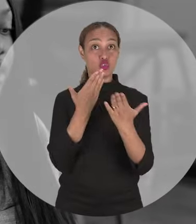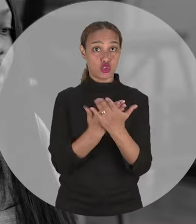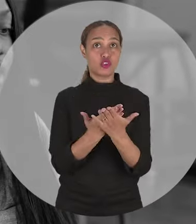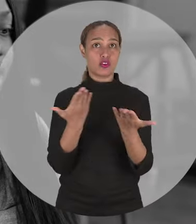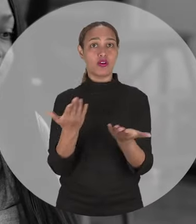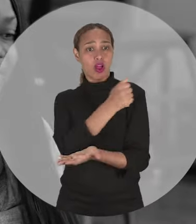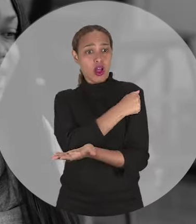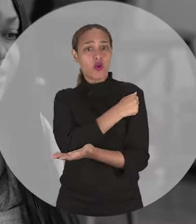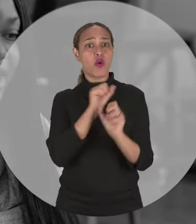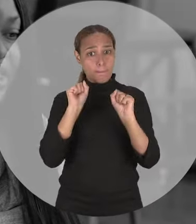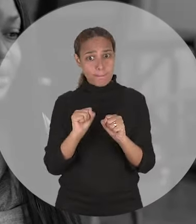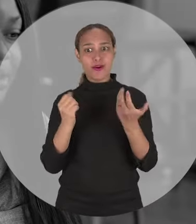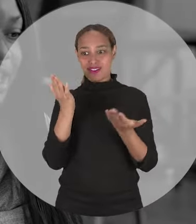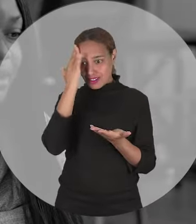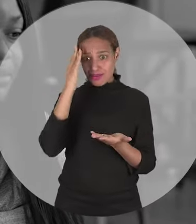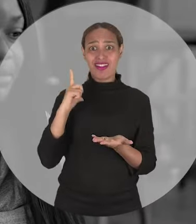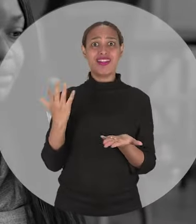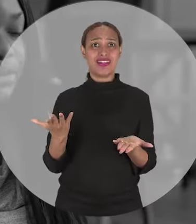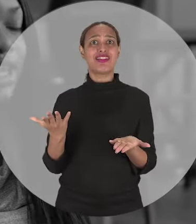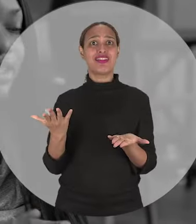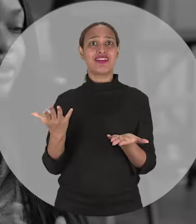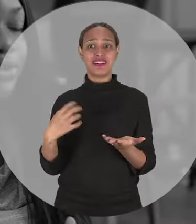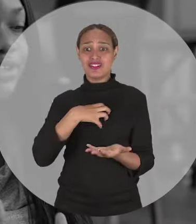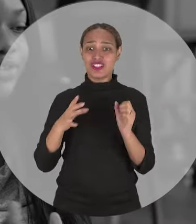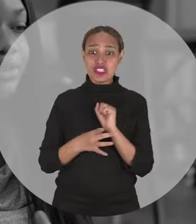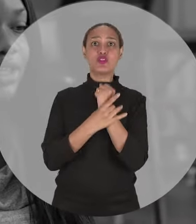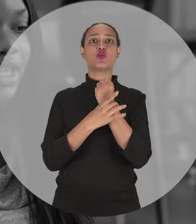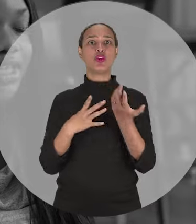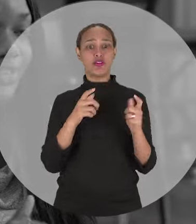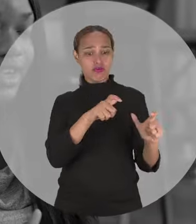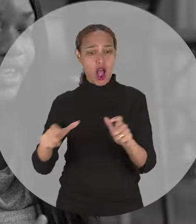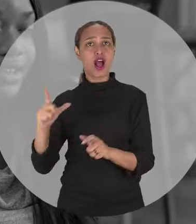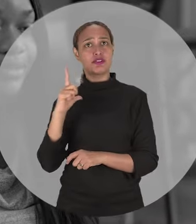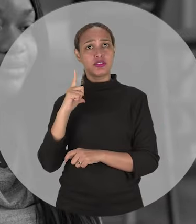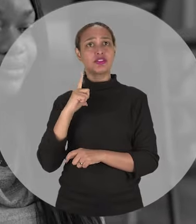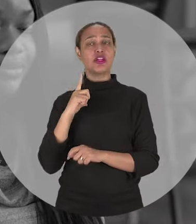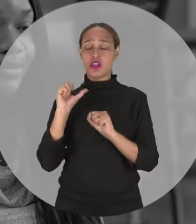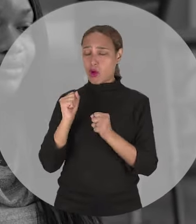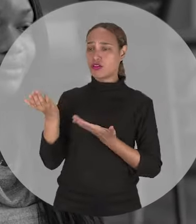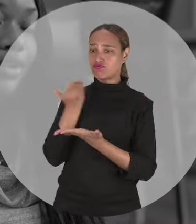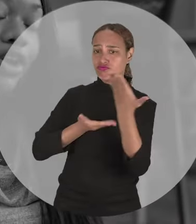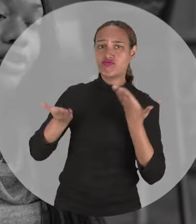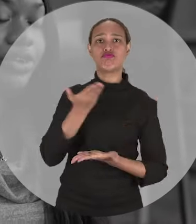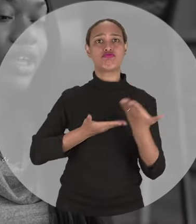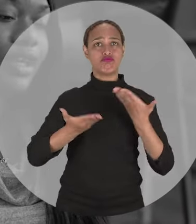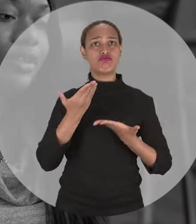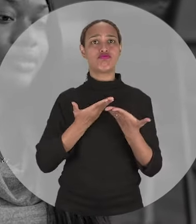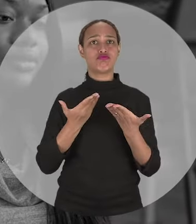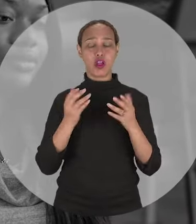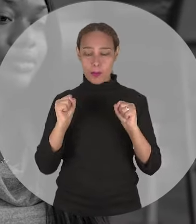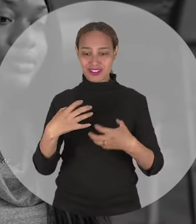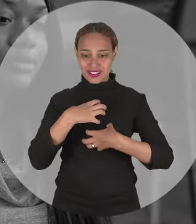institucionalizados na escola para que o aluno conte com esse espaço. Ele saiba que esse espaço existe e que ele vai poder ser